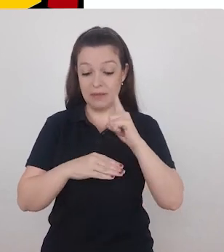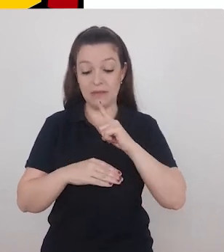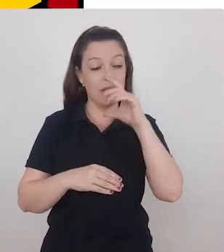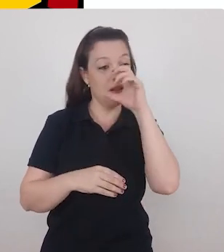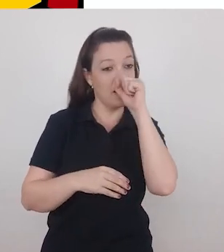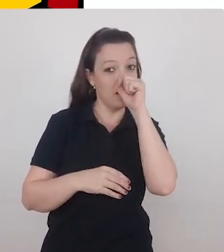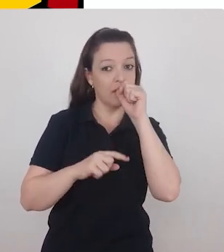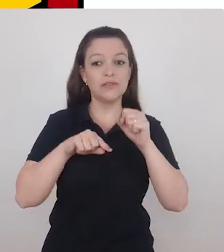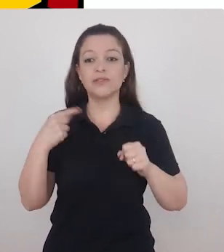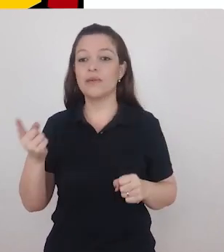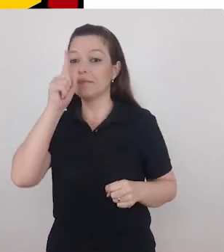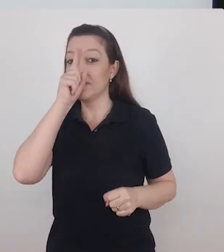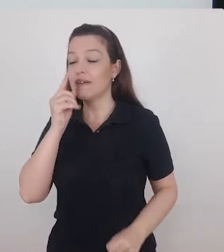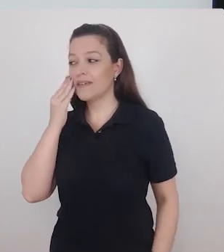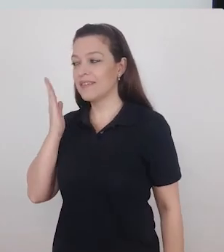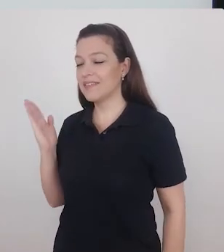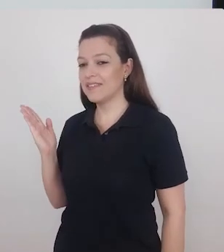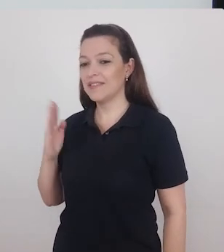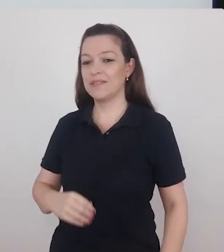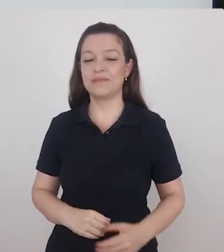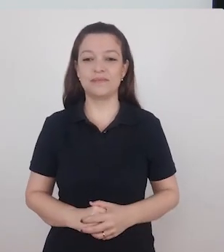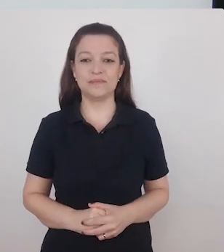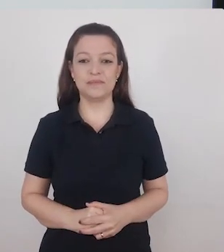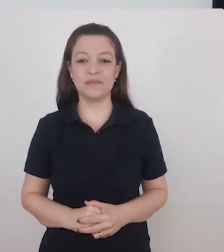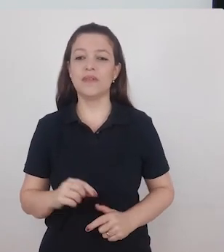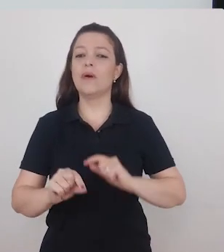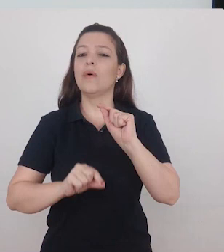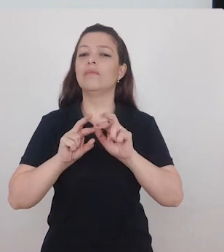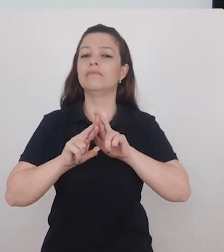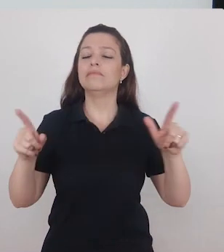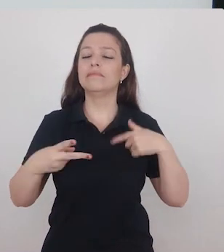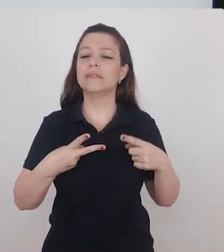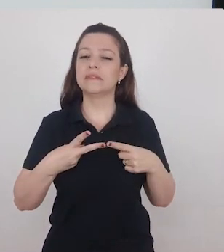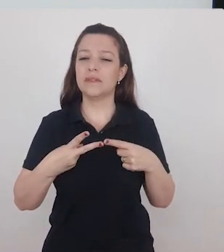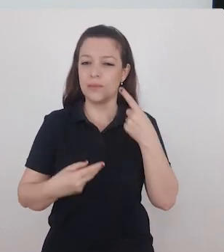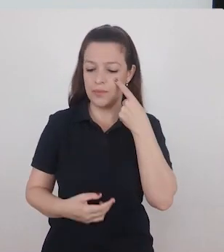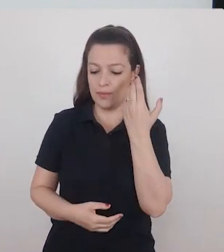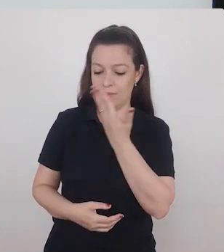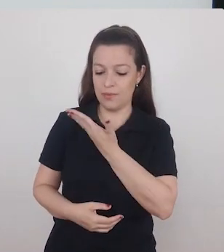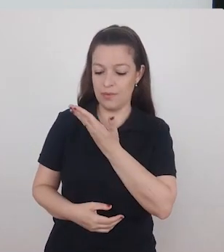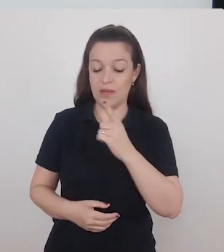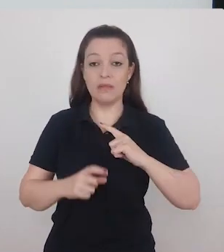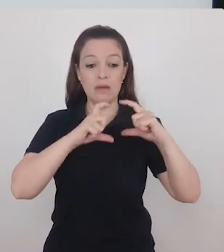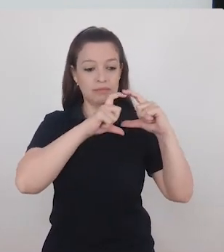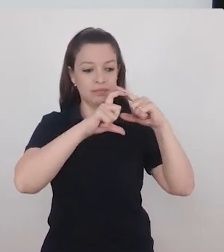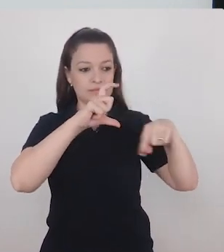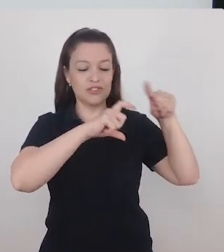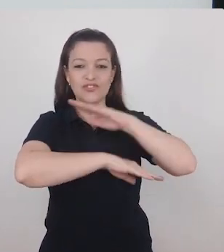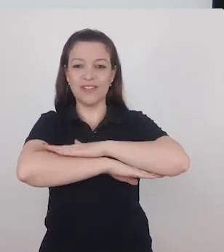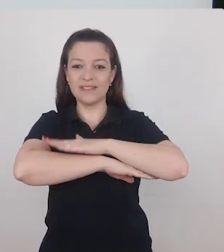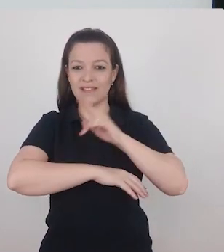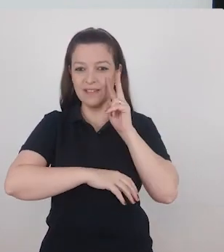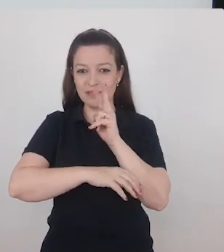está amarelo. Qual será a próxima diferença? Na janela, aqui aparece inteira a janela,